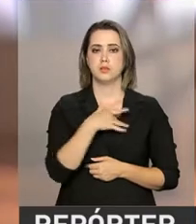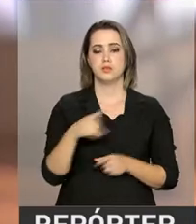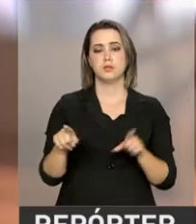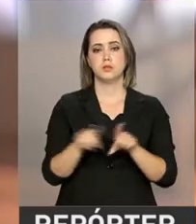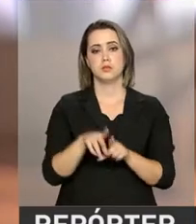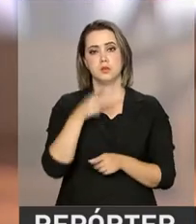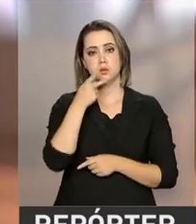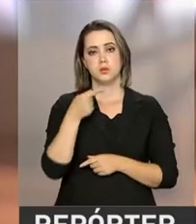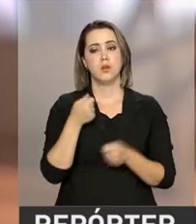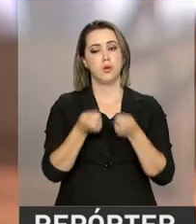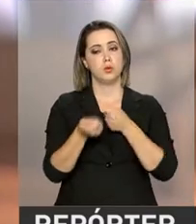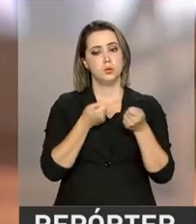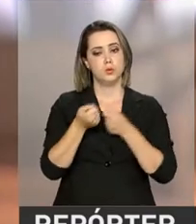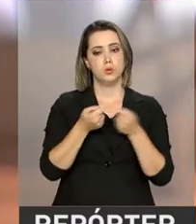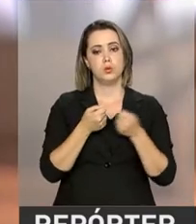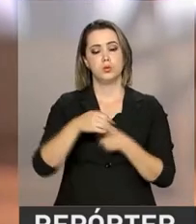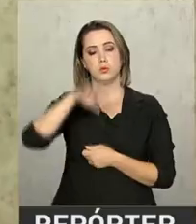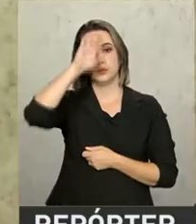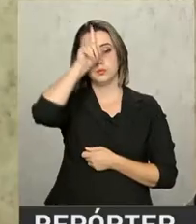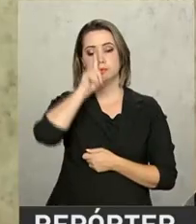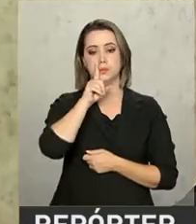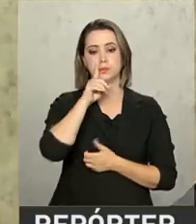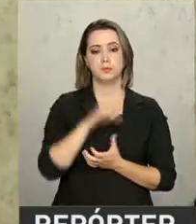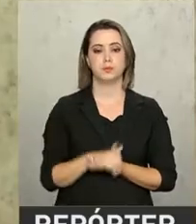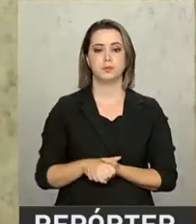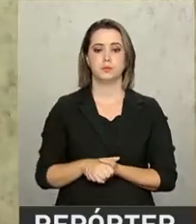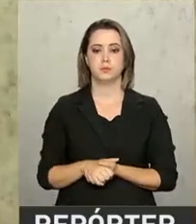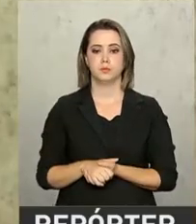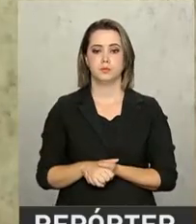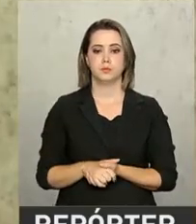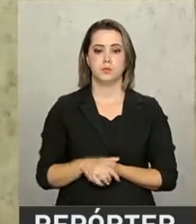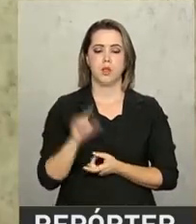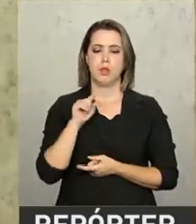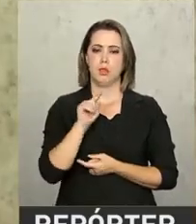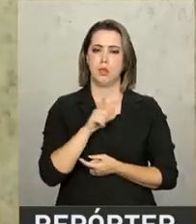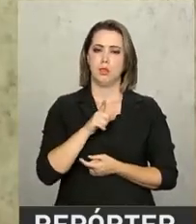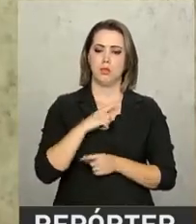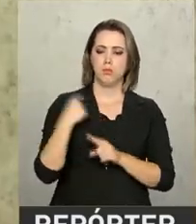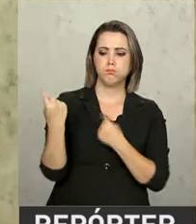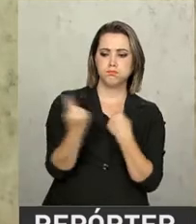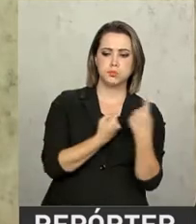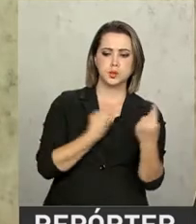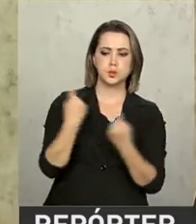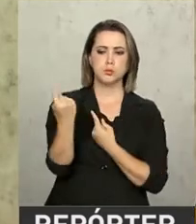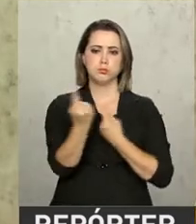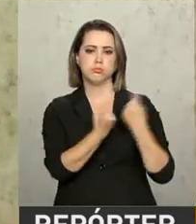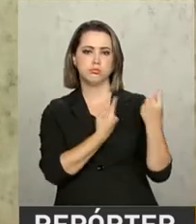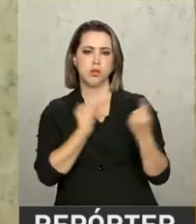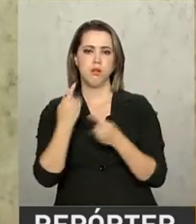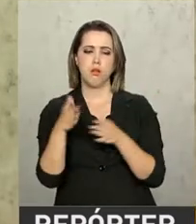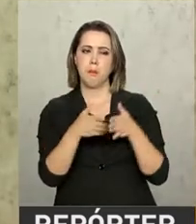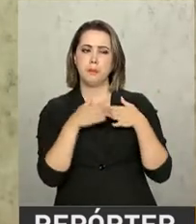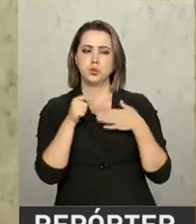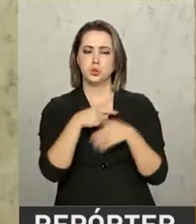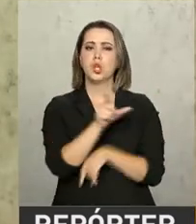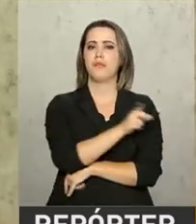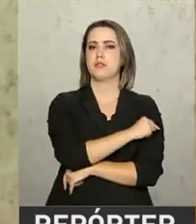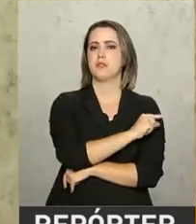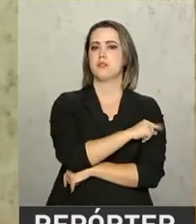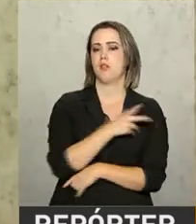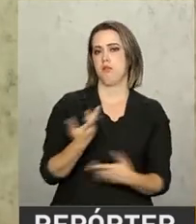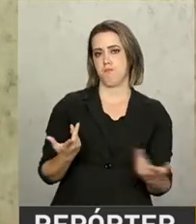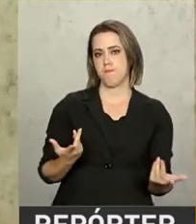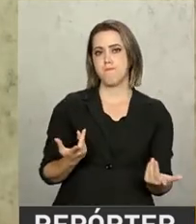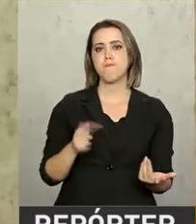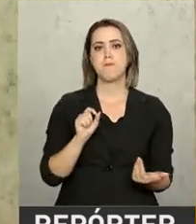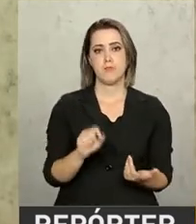amarela está sob controle no país. Como é um fluxo de pessoas voluntariamente aparecendo nas unidades de saúde e